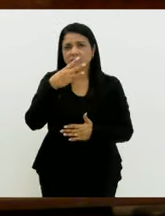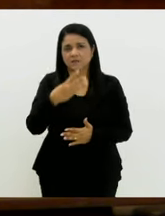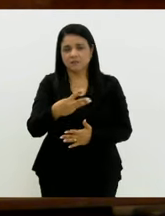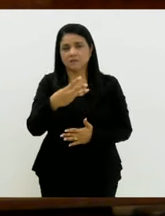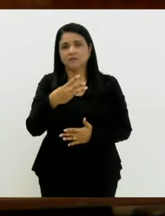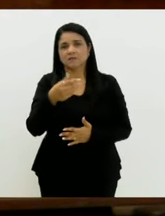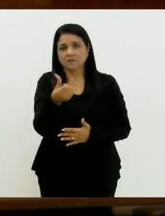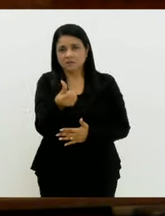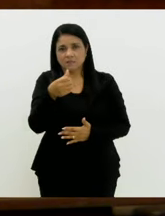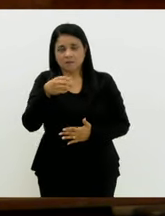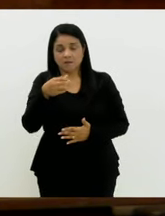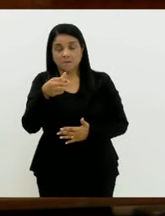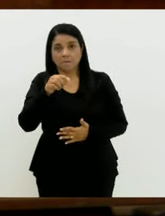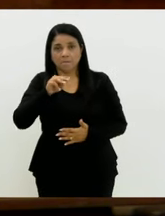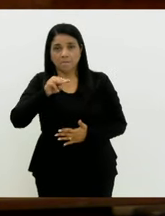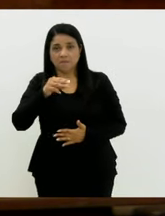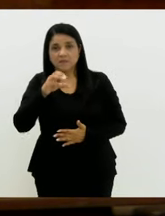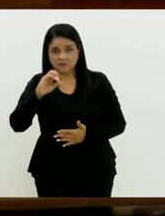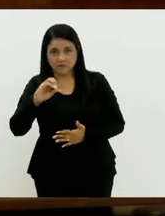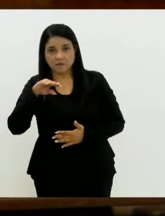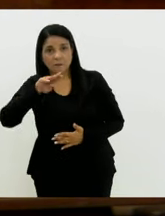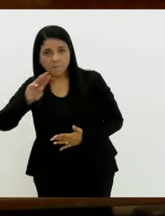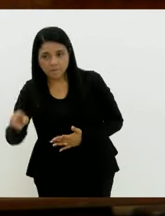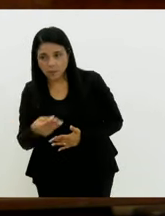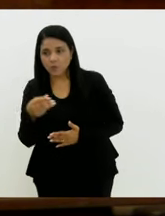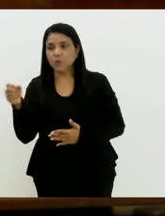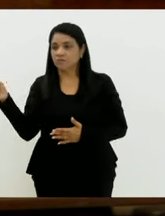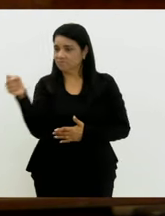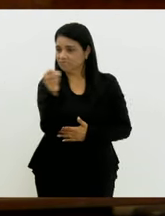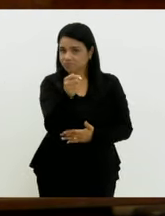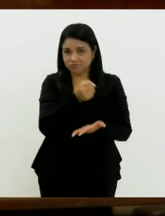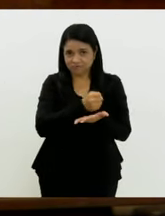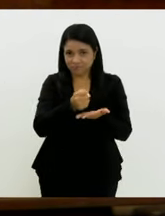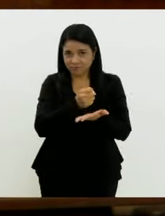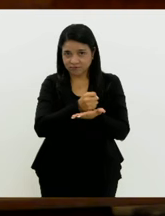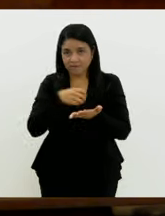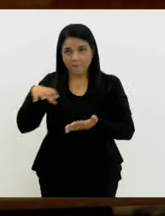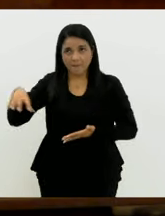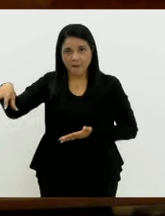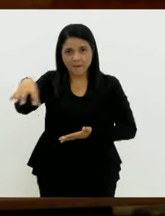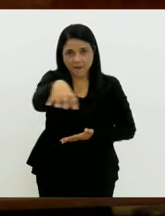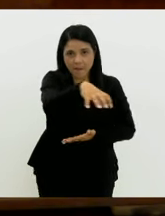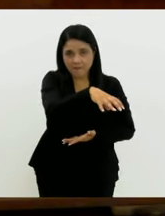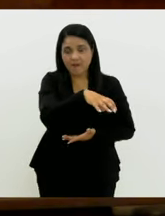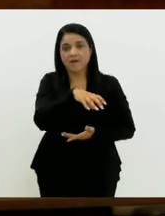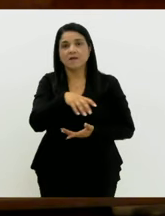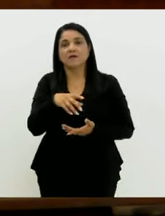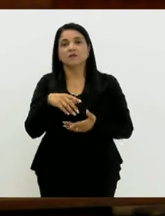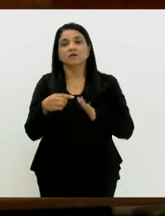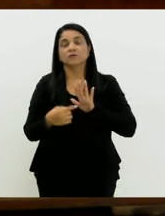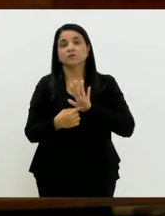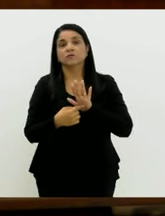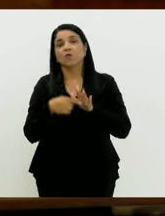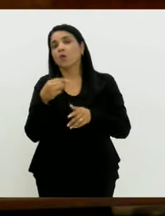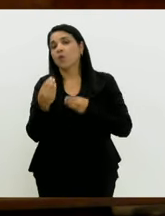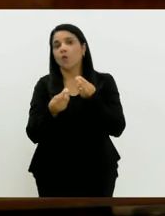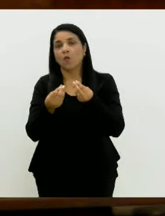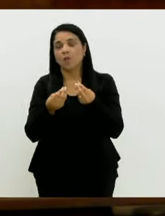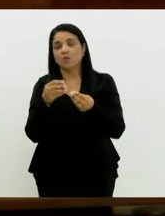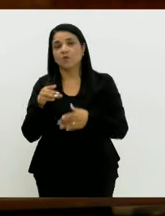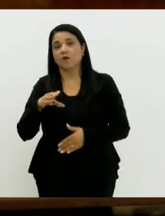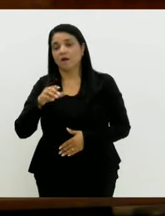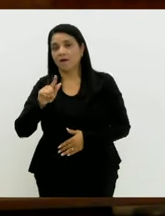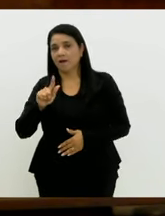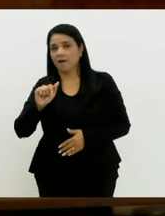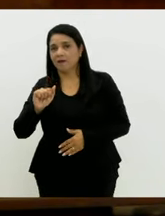160.570 novos postos de trabalho ao longo do ano, de acordo com o novo CAGED. Todas as 8 regiões